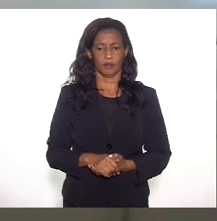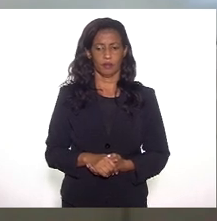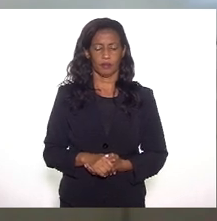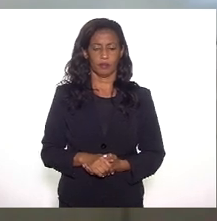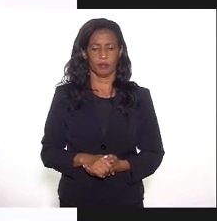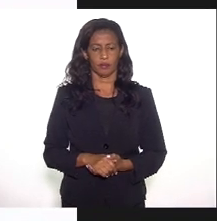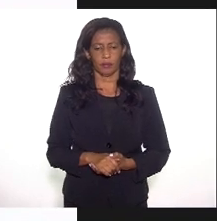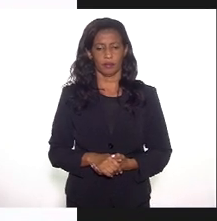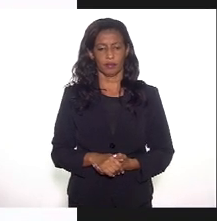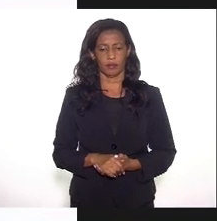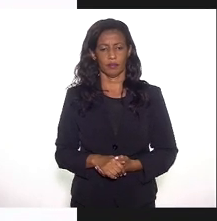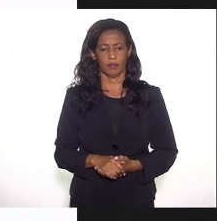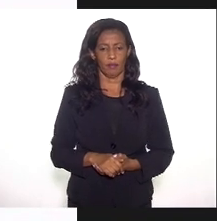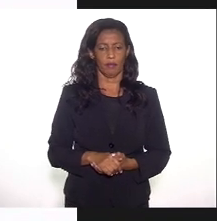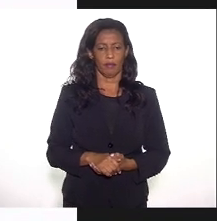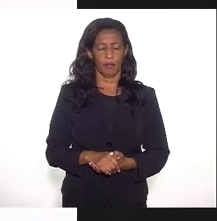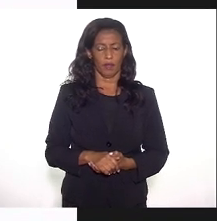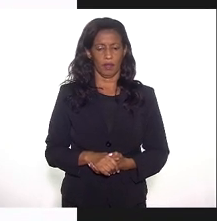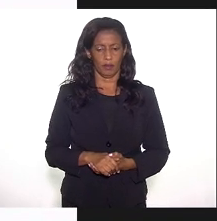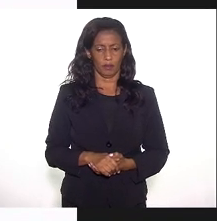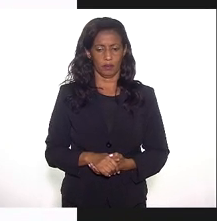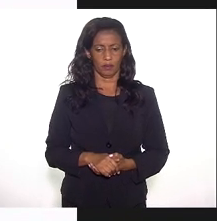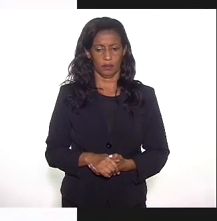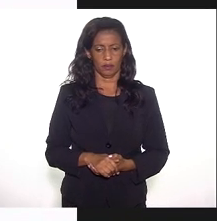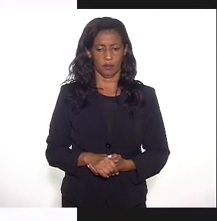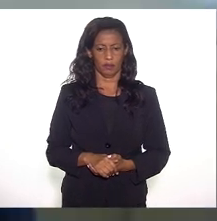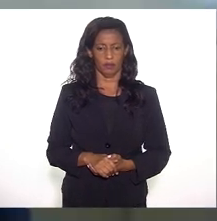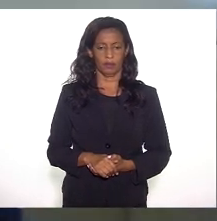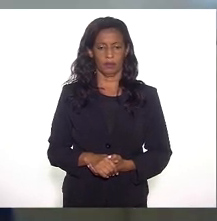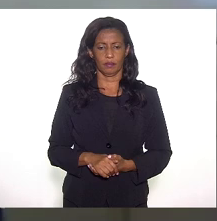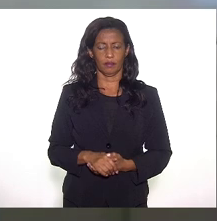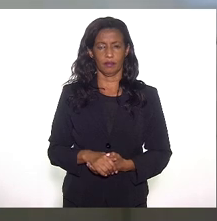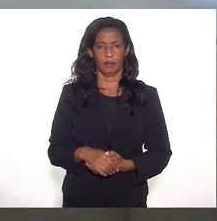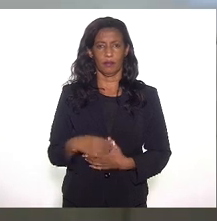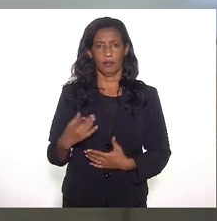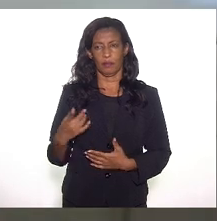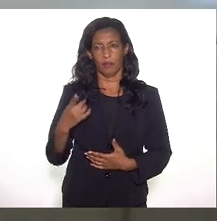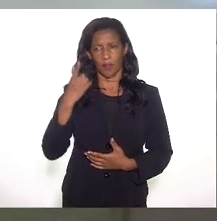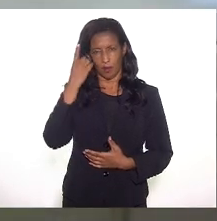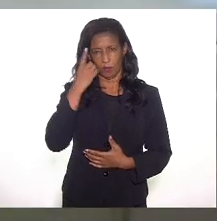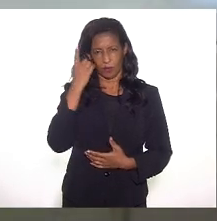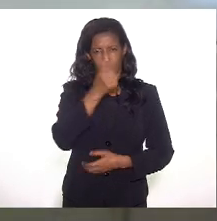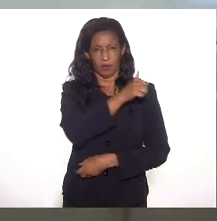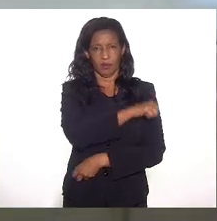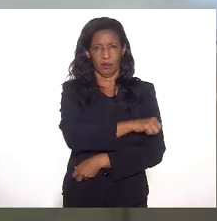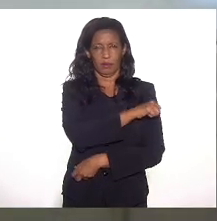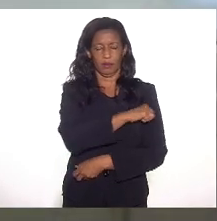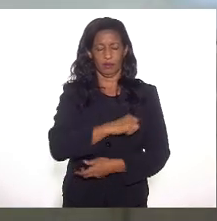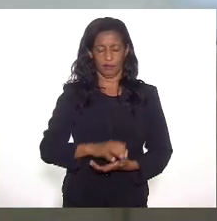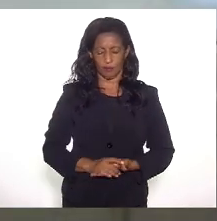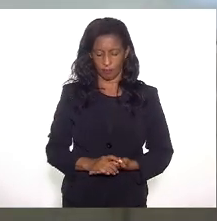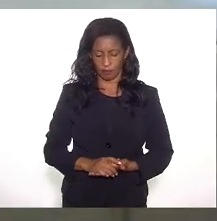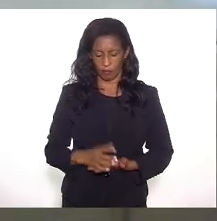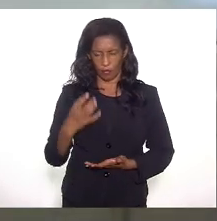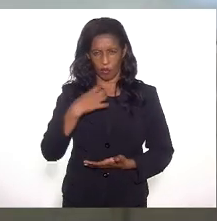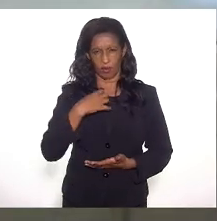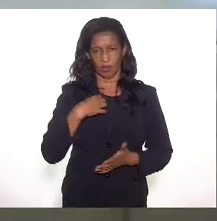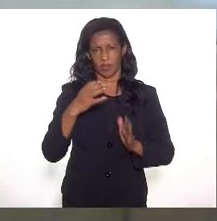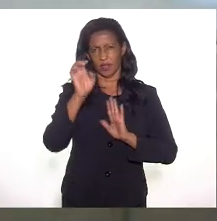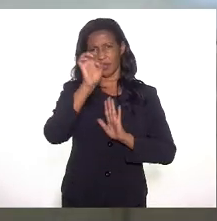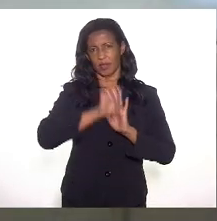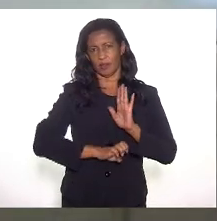Pois não. Deputada enfermeira Regiane, o sentido dessa emenda,